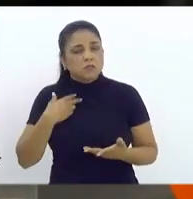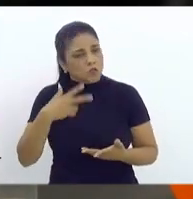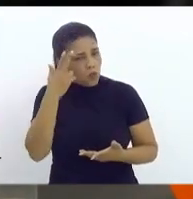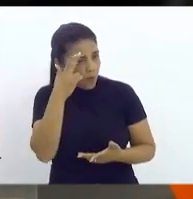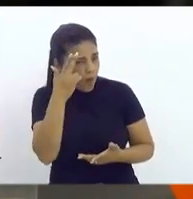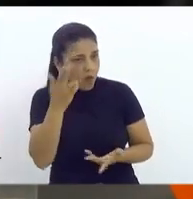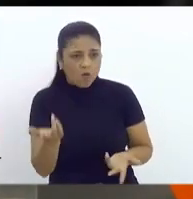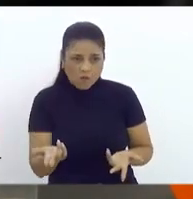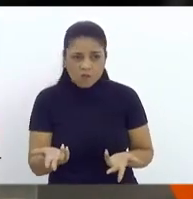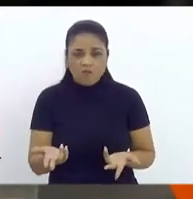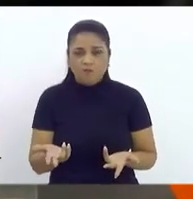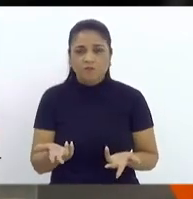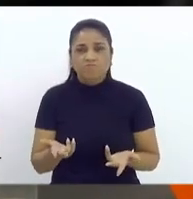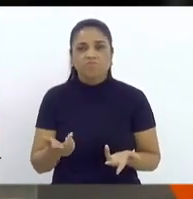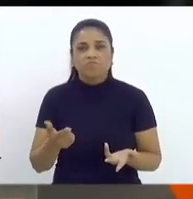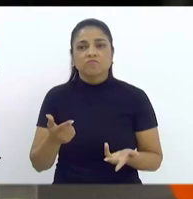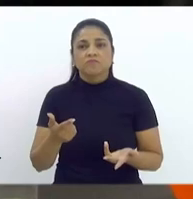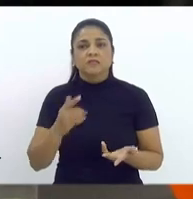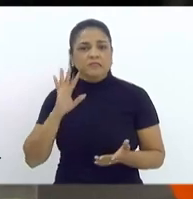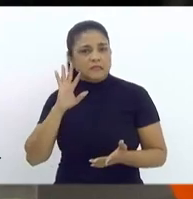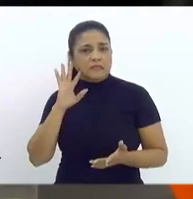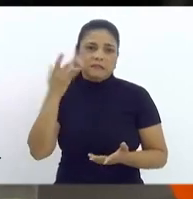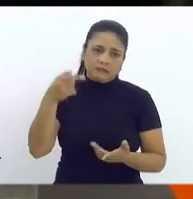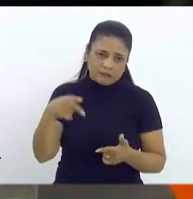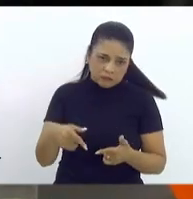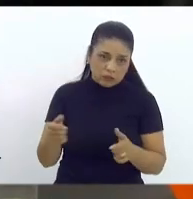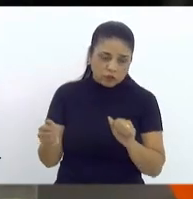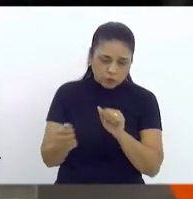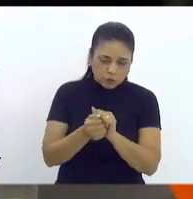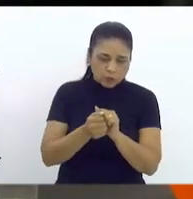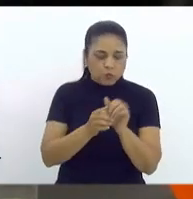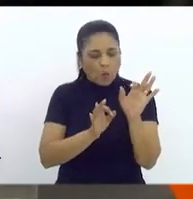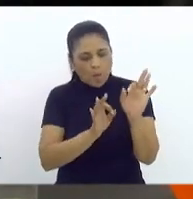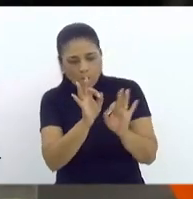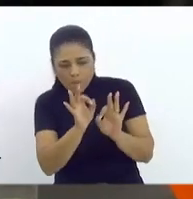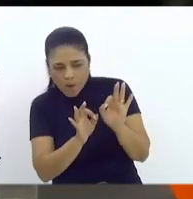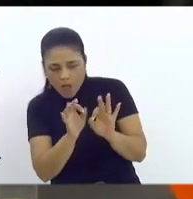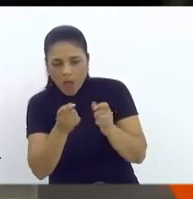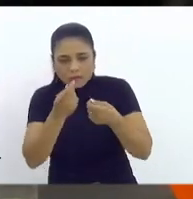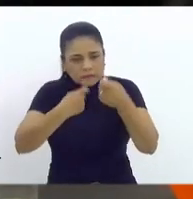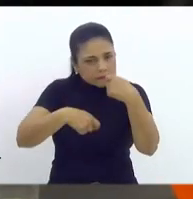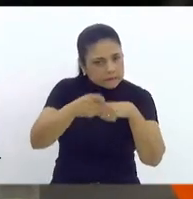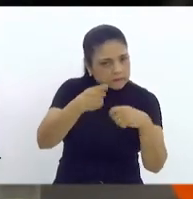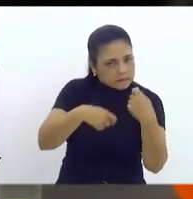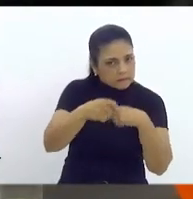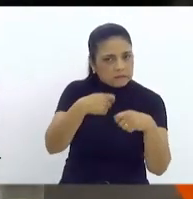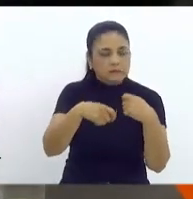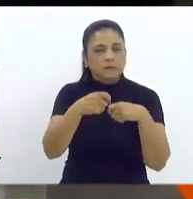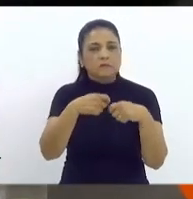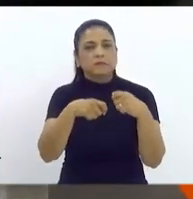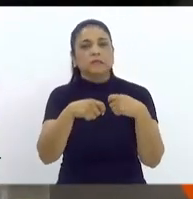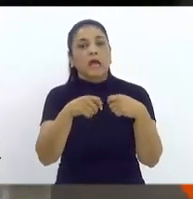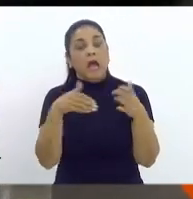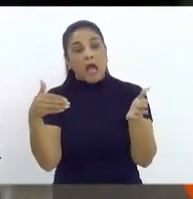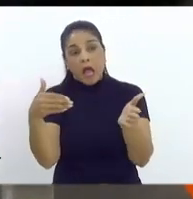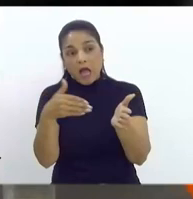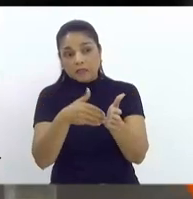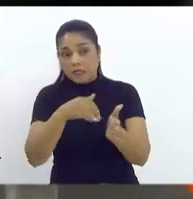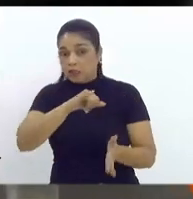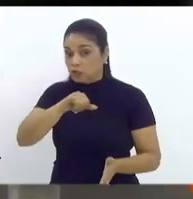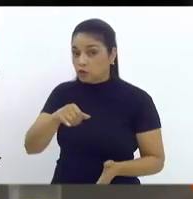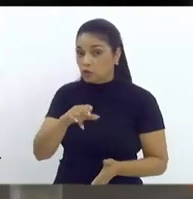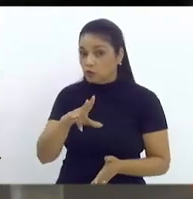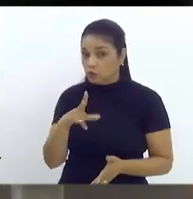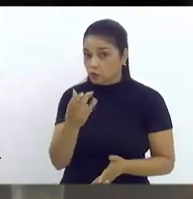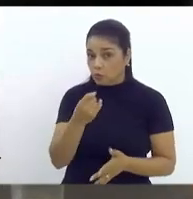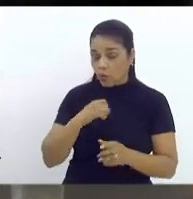Isso a gente tem até decidir e fechar um plano de negócio a partir de até julho do ano que